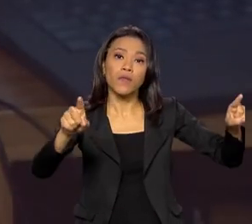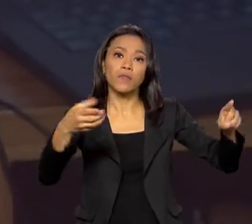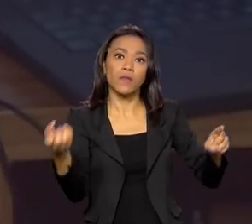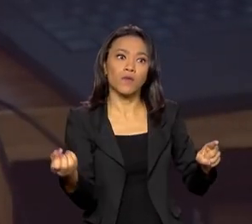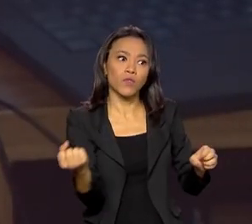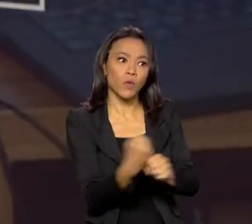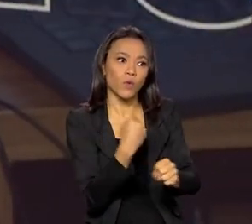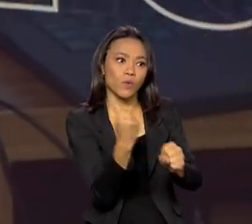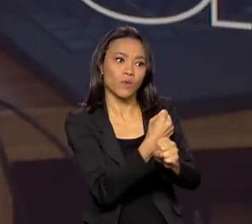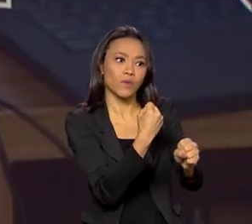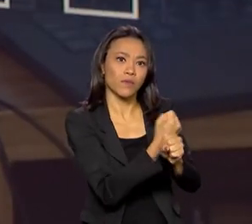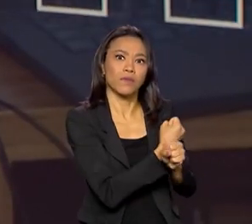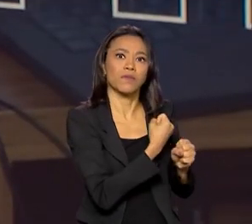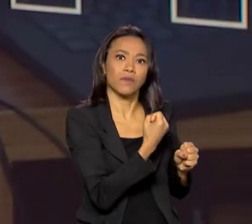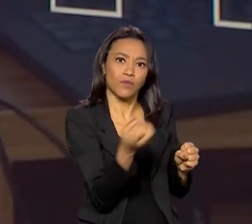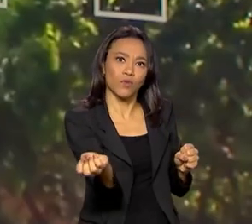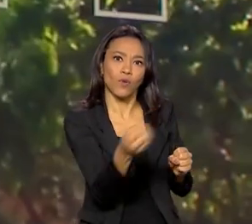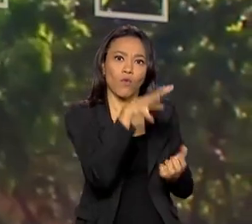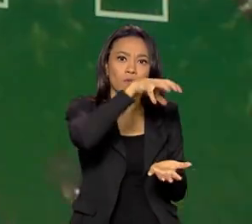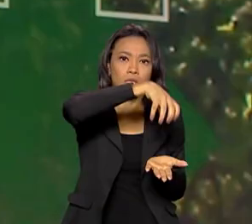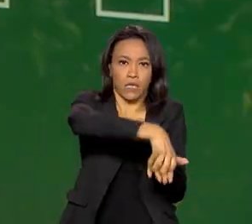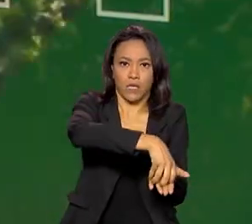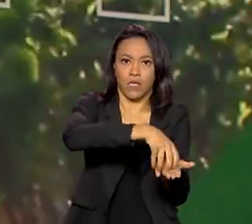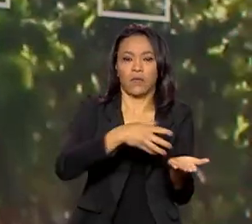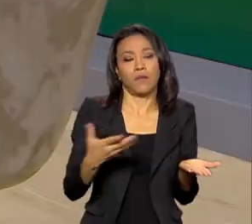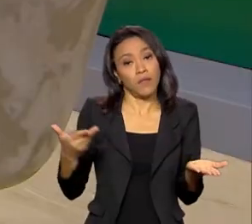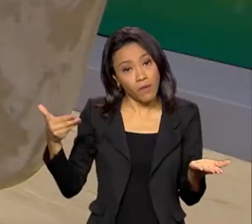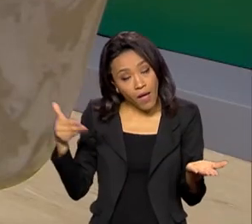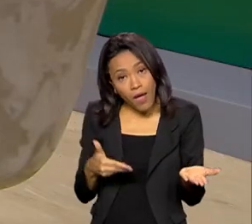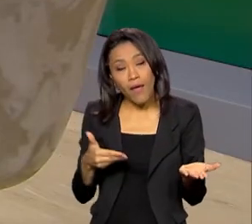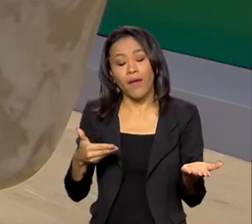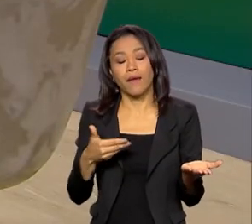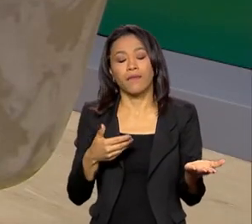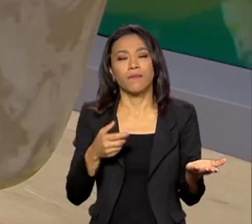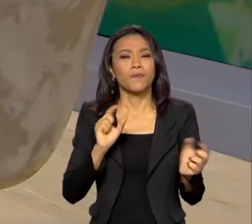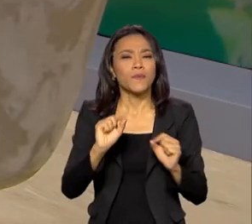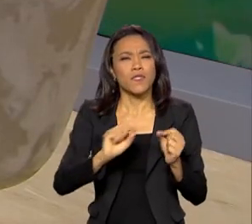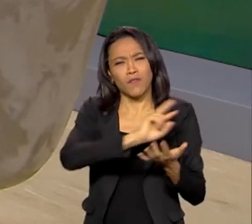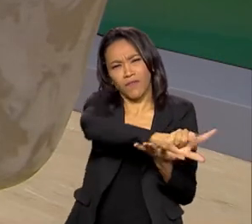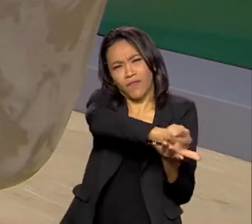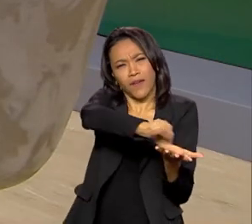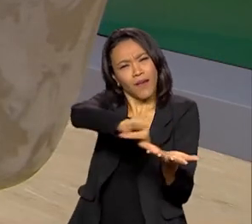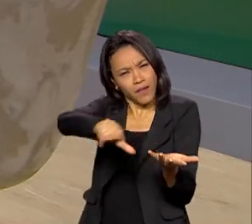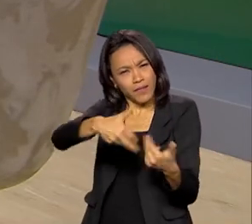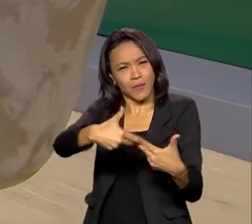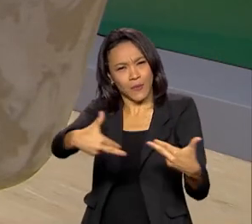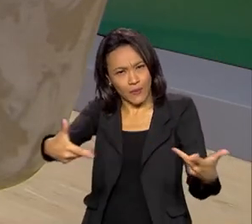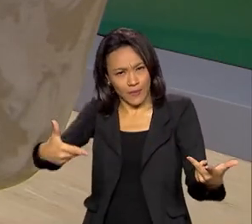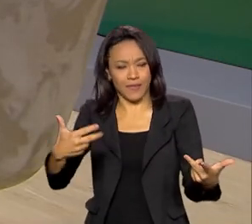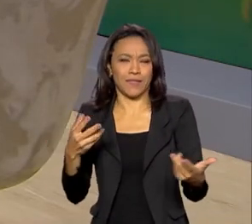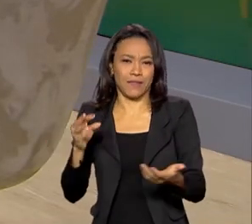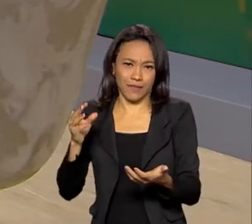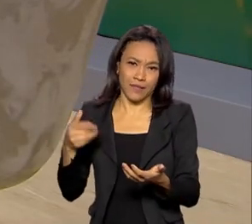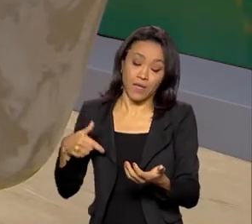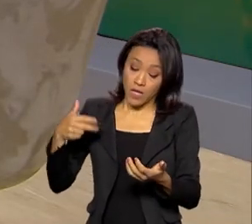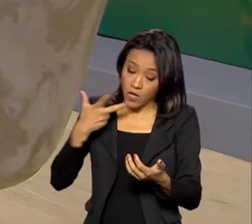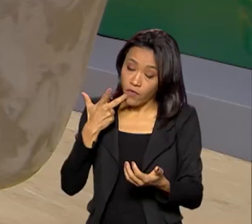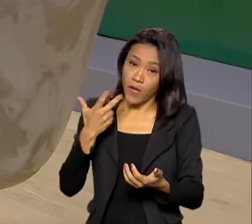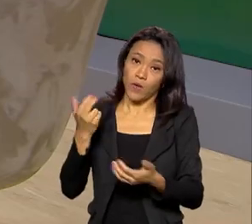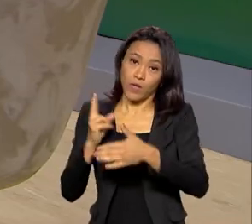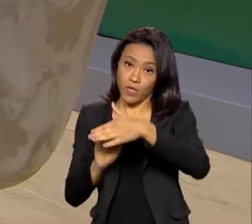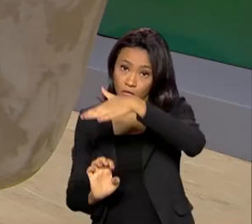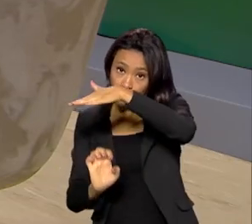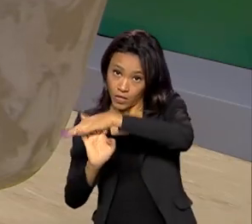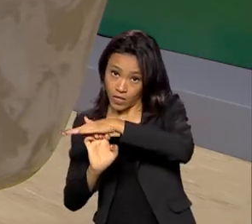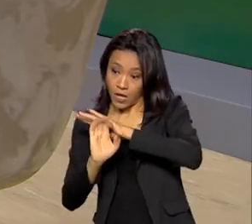centros internacionais. Enfim, é uma opção, é uma variedade muito grande. Eu costumo dizer que para os Correios o